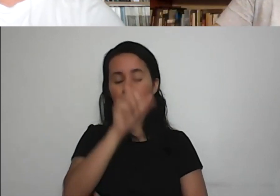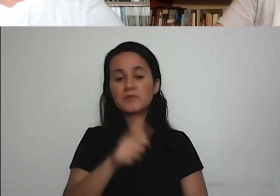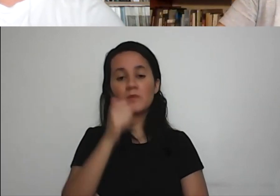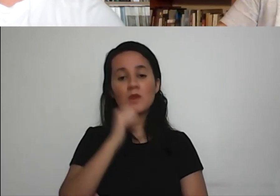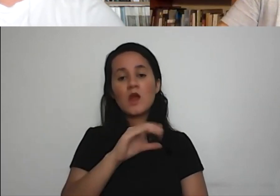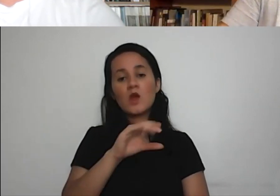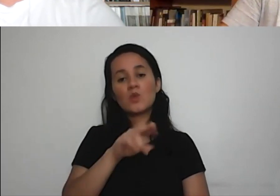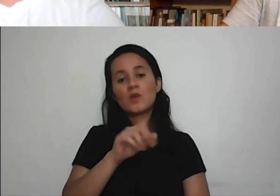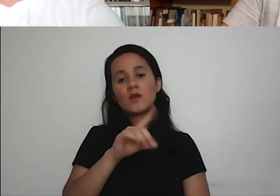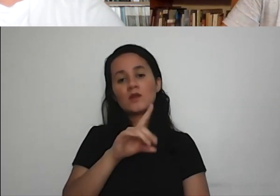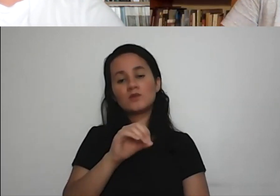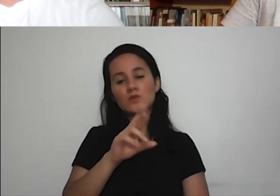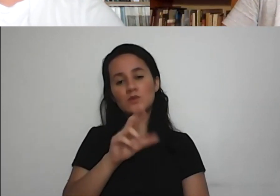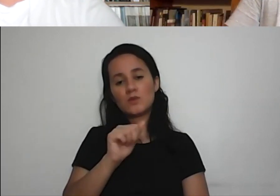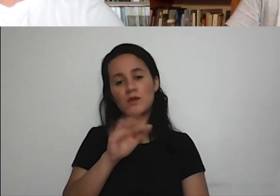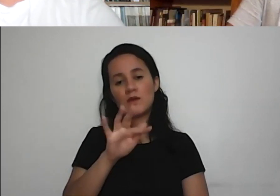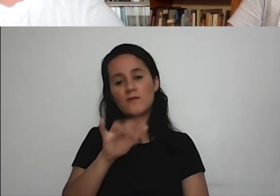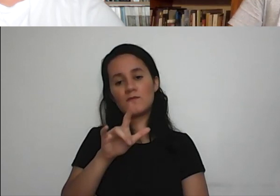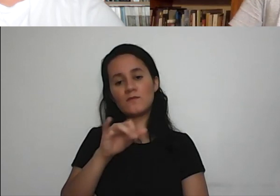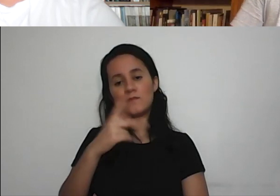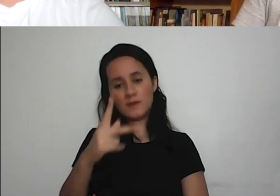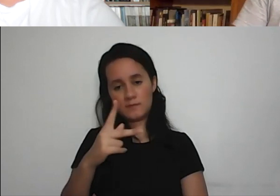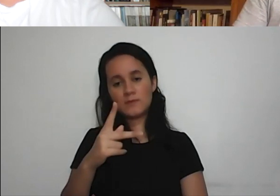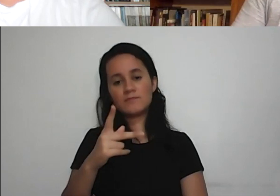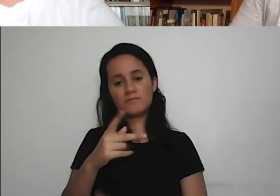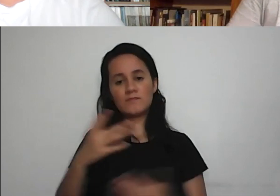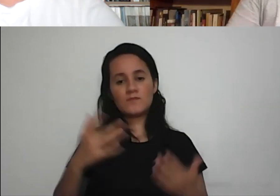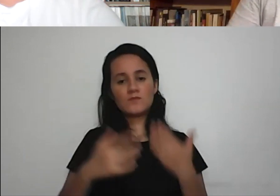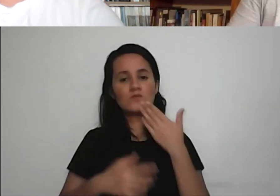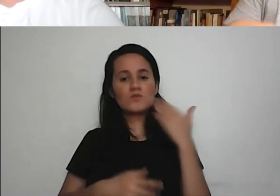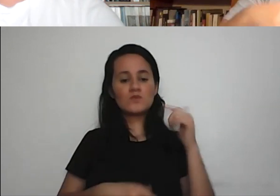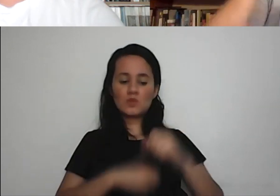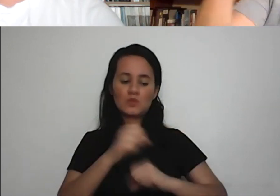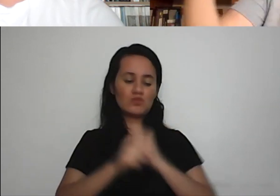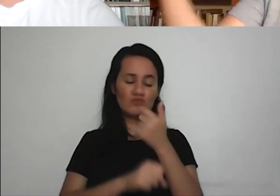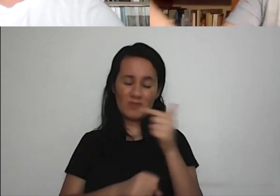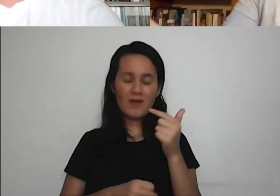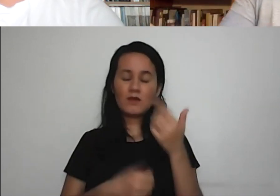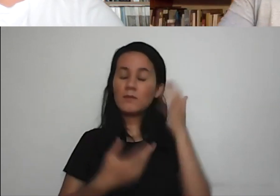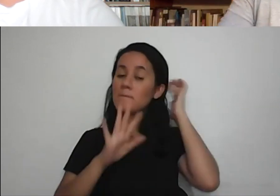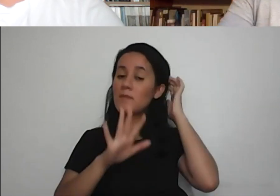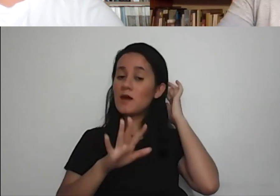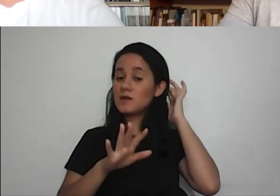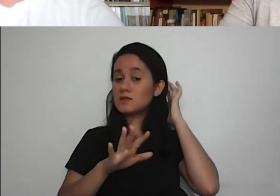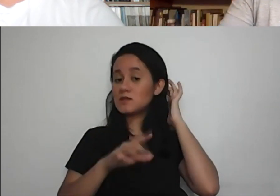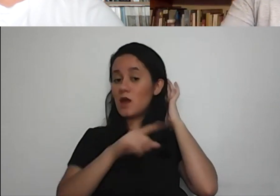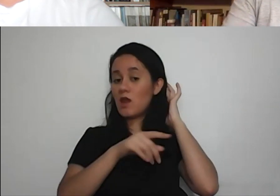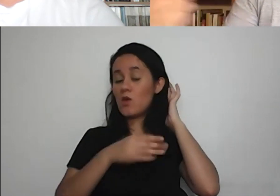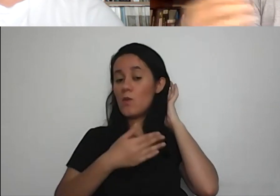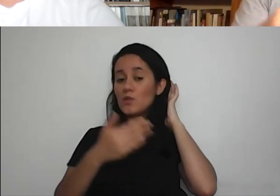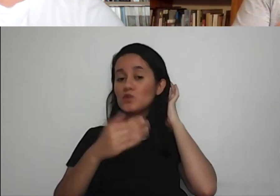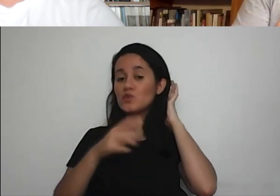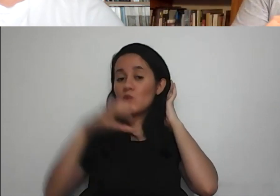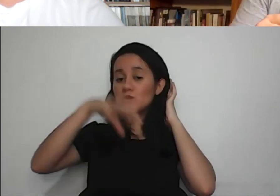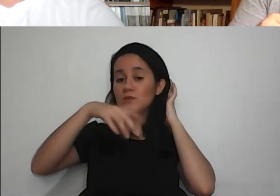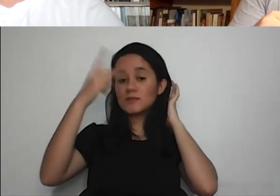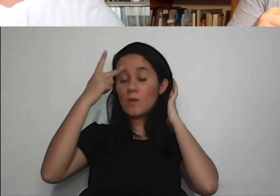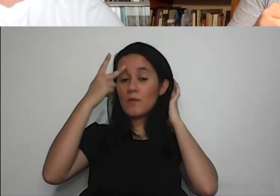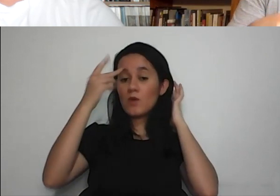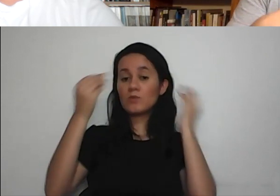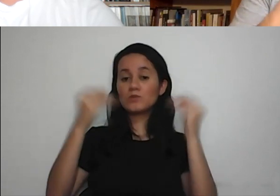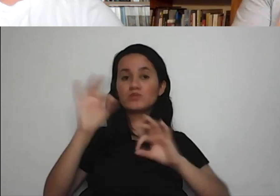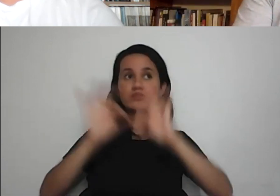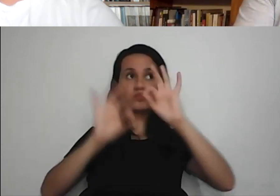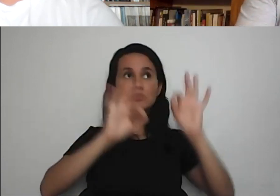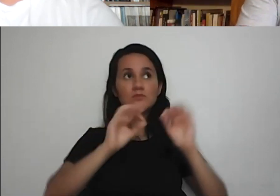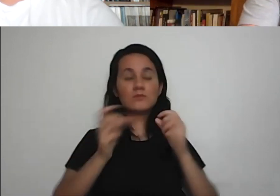curadora da Flip, que depois saiu, agora não teve curadoria mais, né? Mas ela montou uma livraria aqui no centro de São Paulo, né?